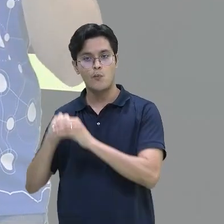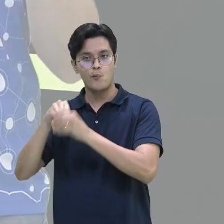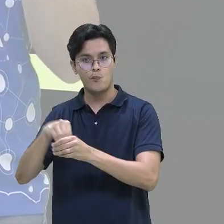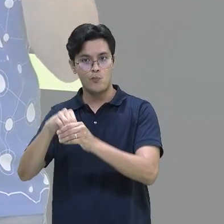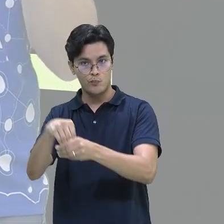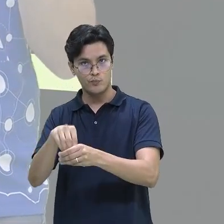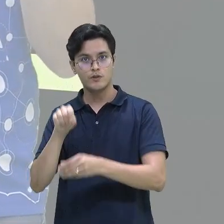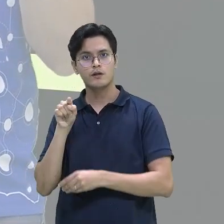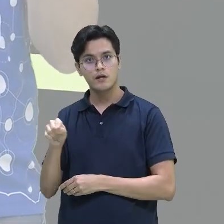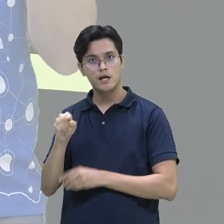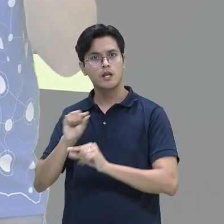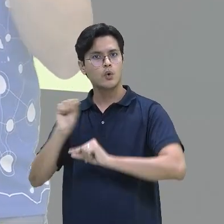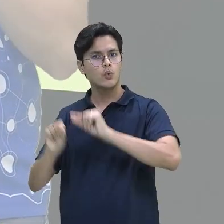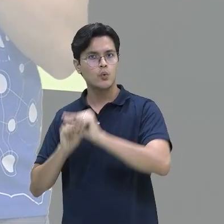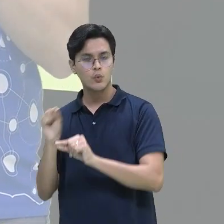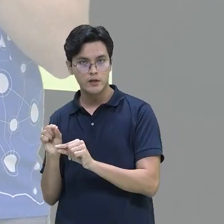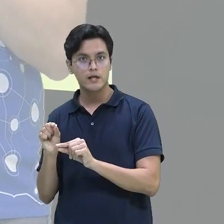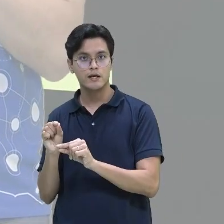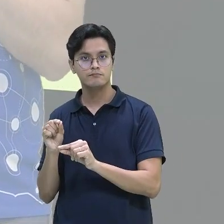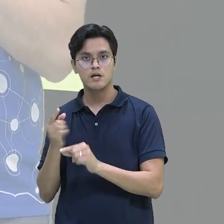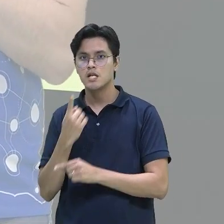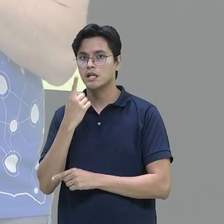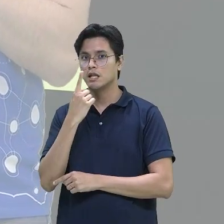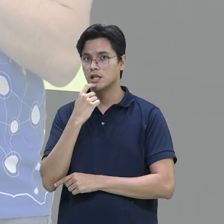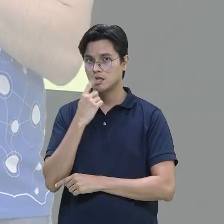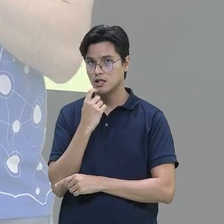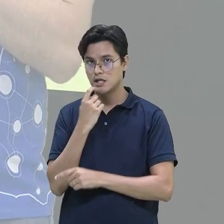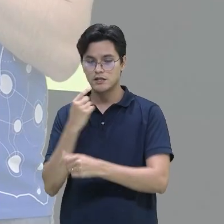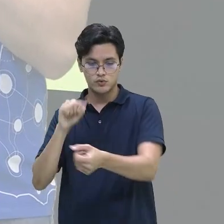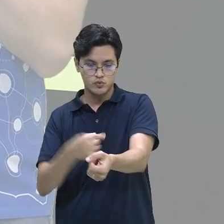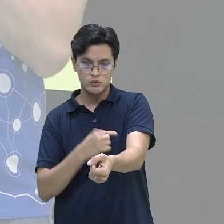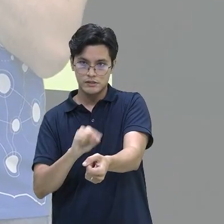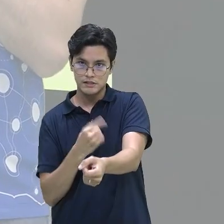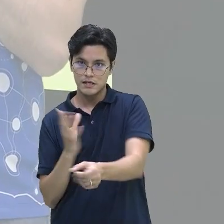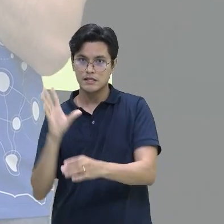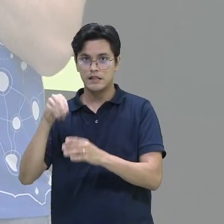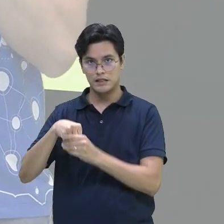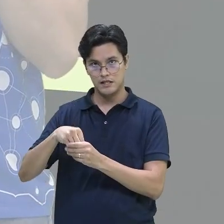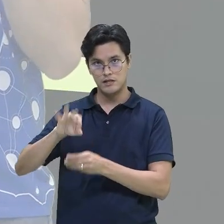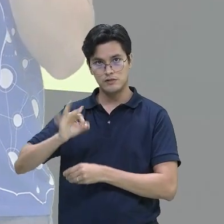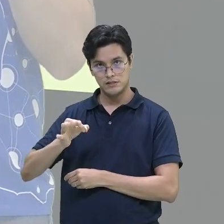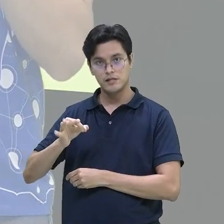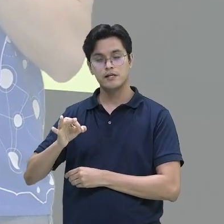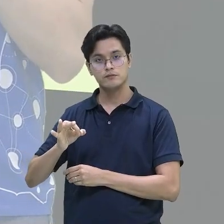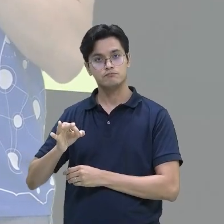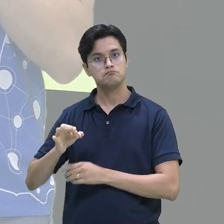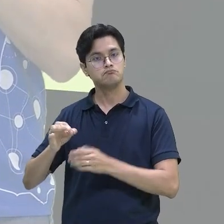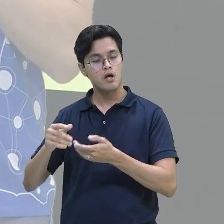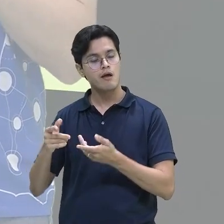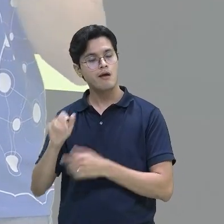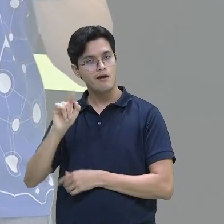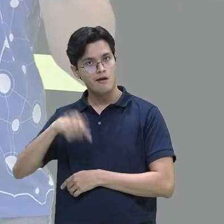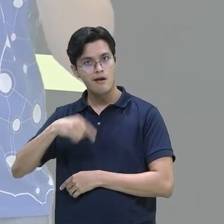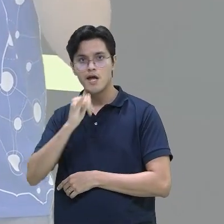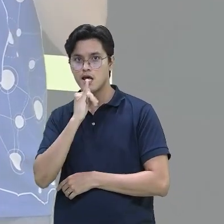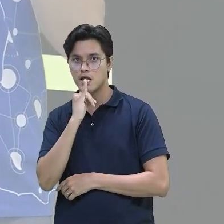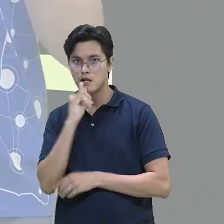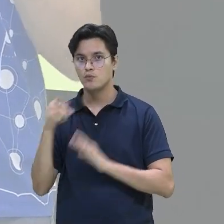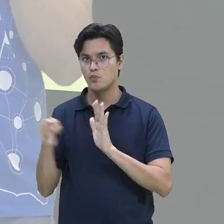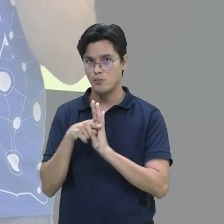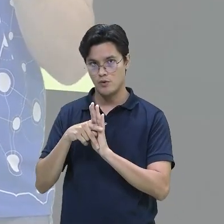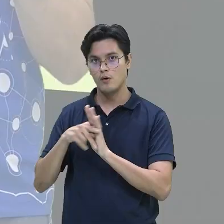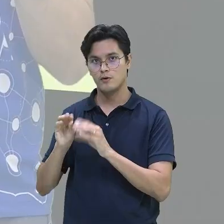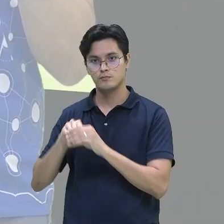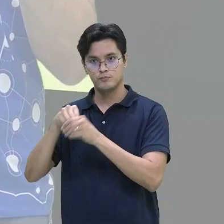4 unidades. Então nós temos aí a estrutura quaternária. Então é muito importante você entender toda